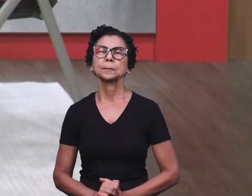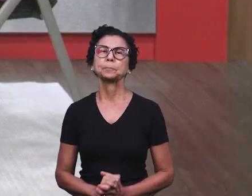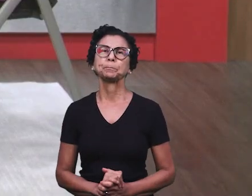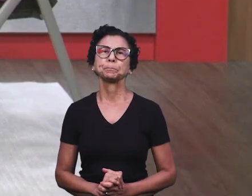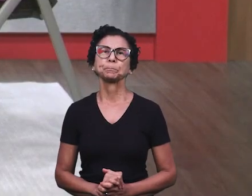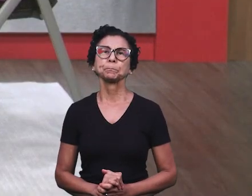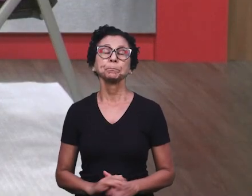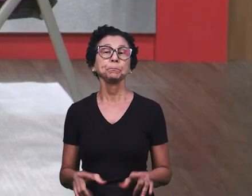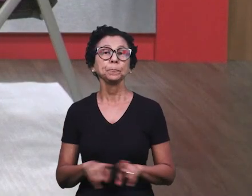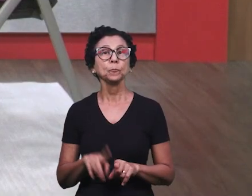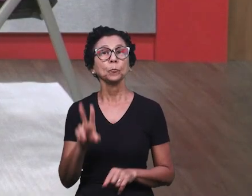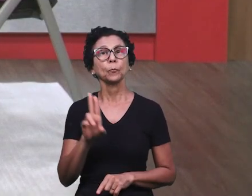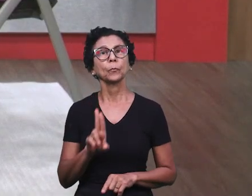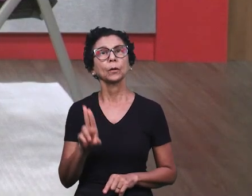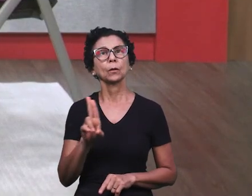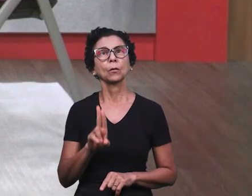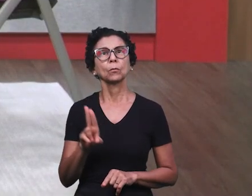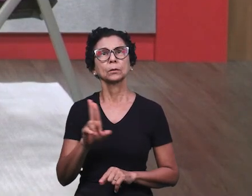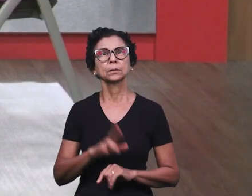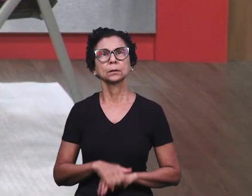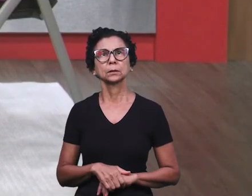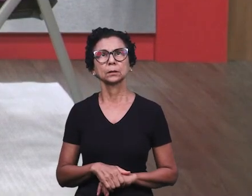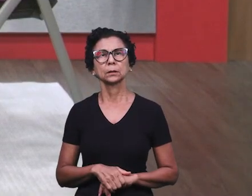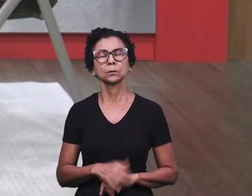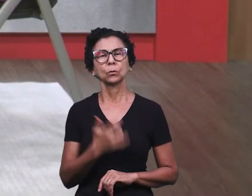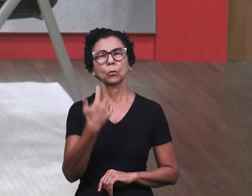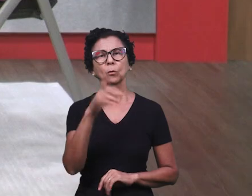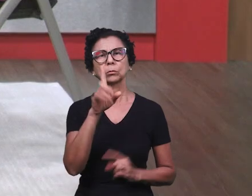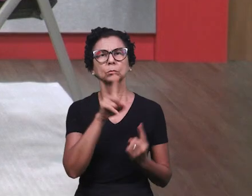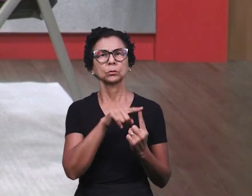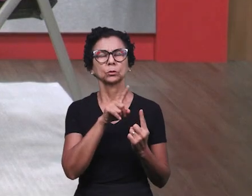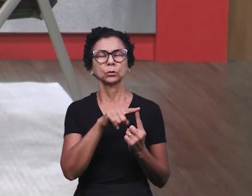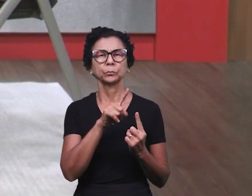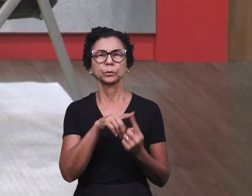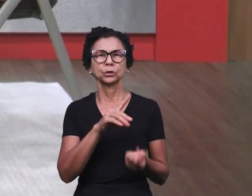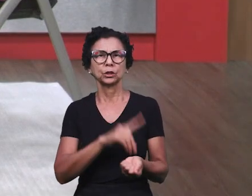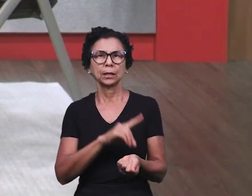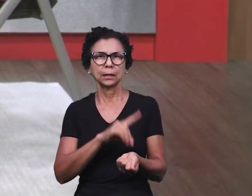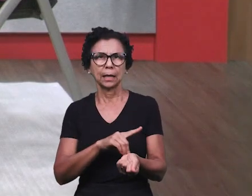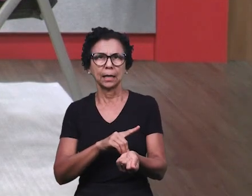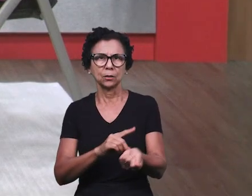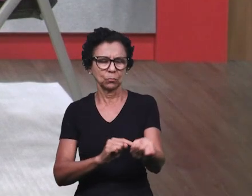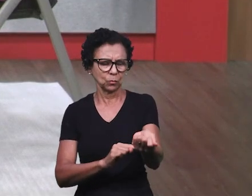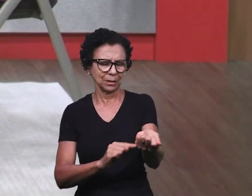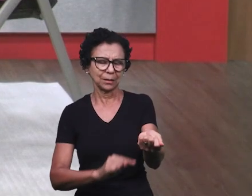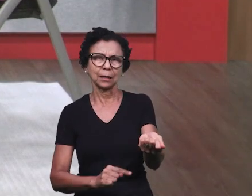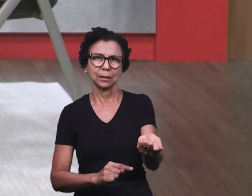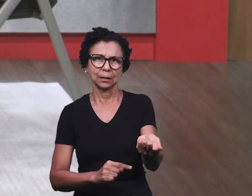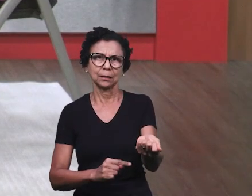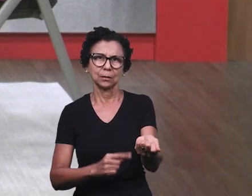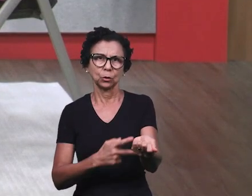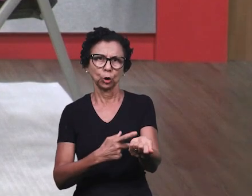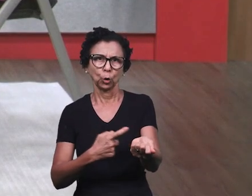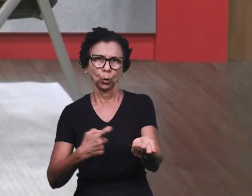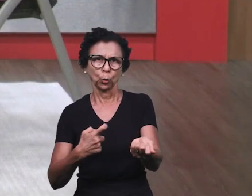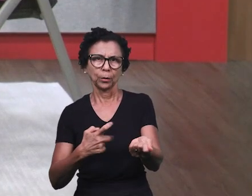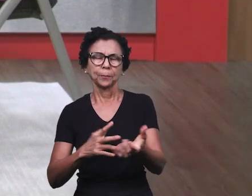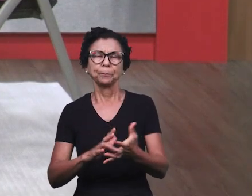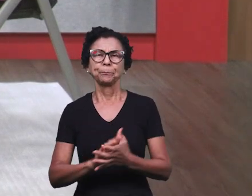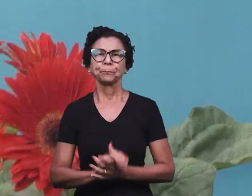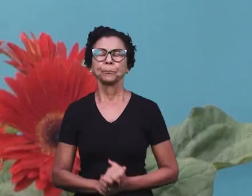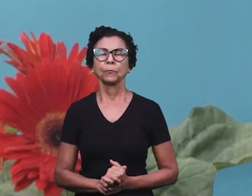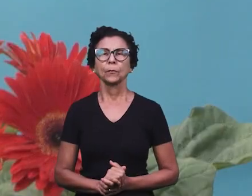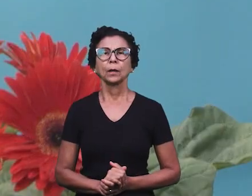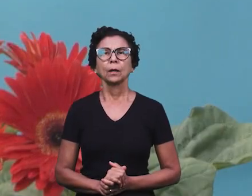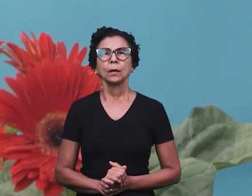mas também nós usamos como critérios diagnósticos para outros tipos de diabetes. Mas é basicamente isso. O tratamento